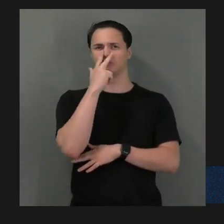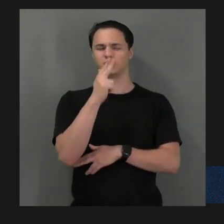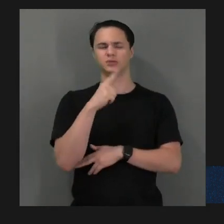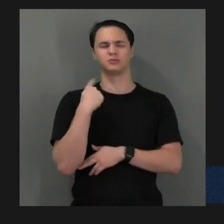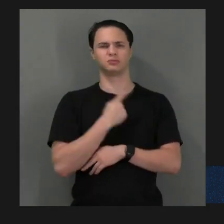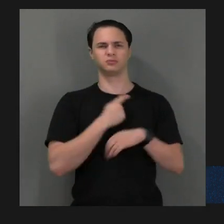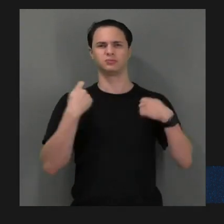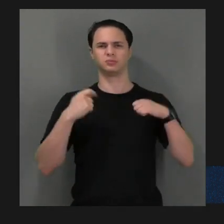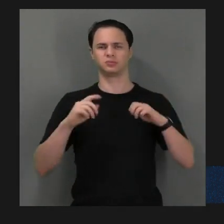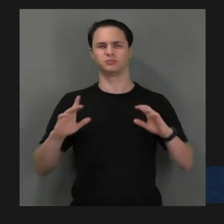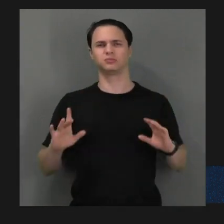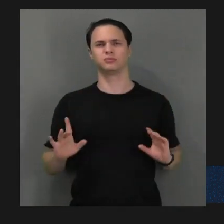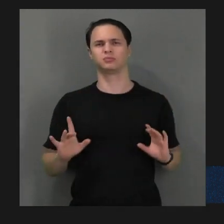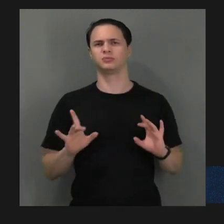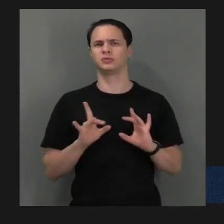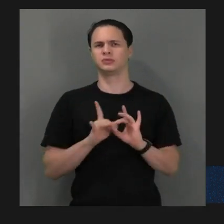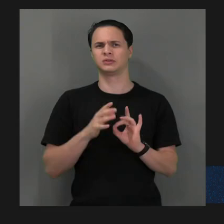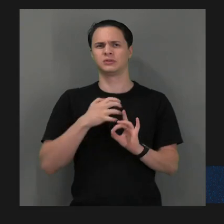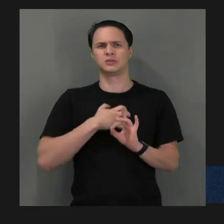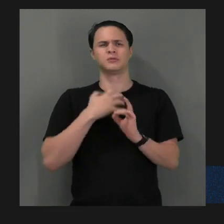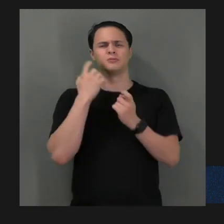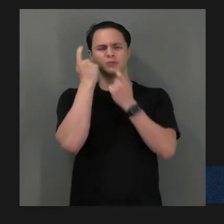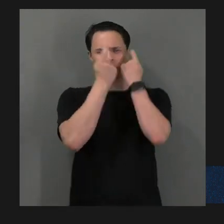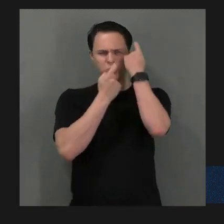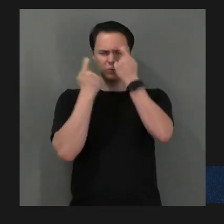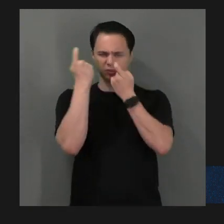corrente preocupante aí